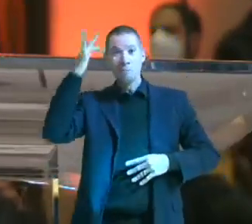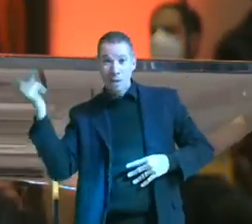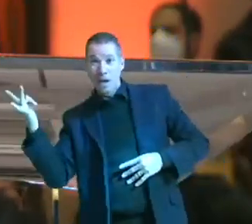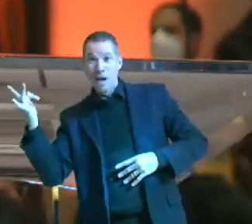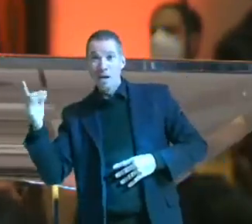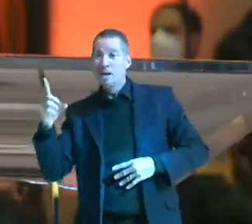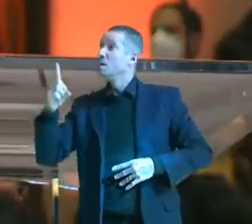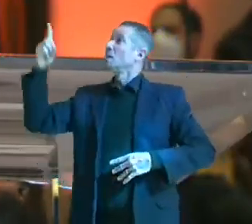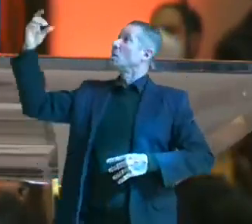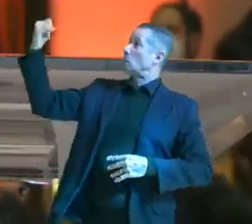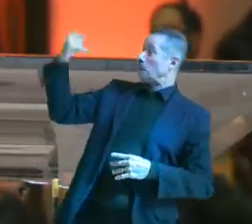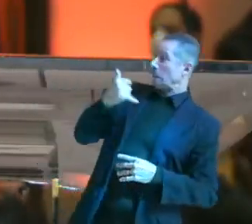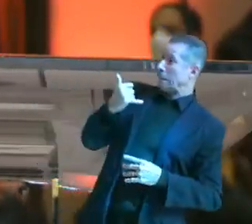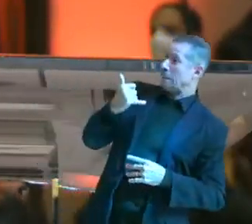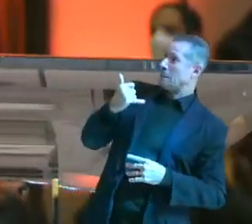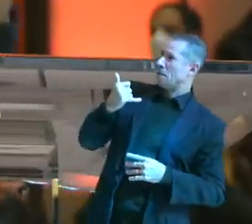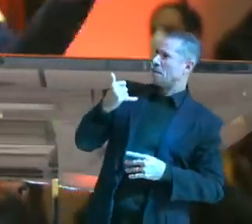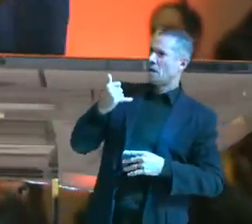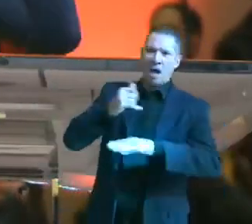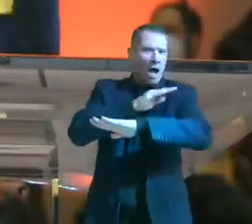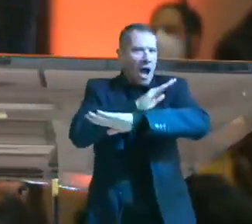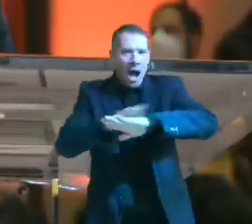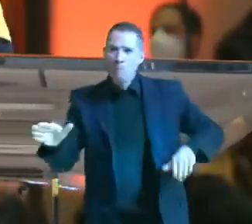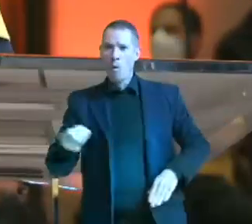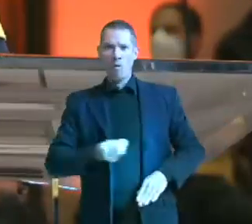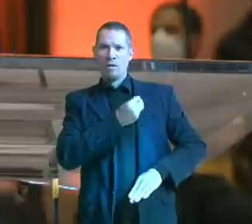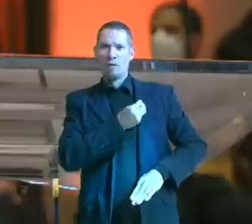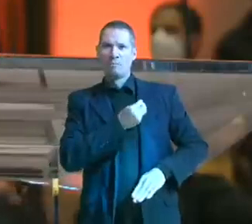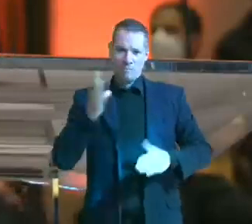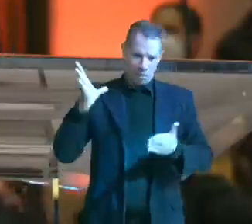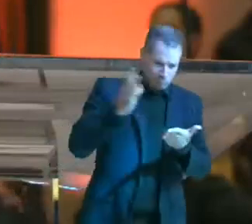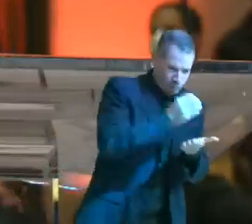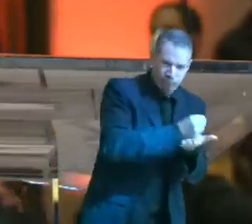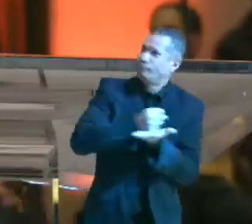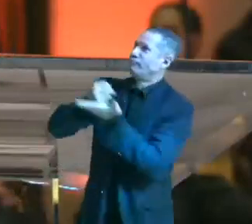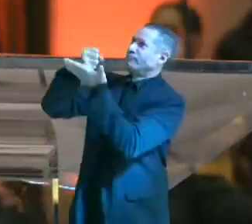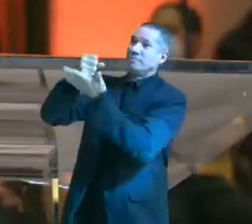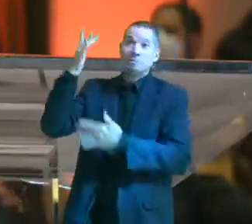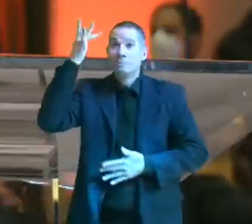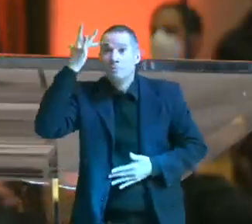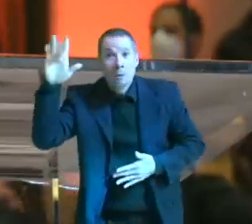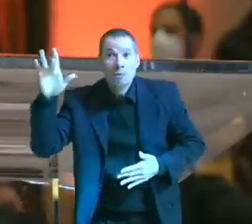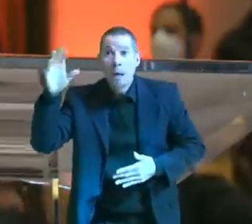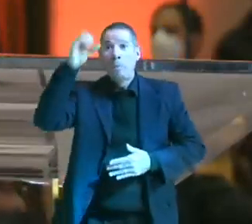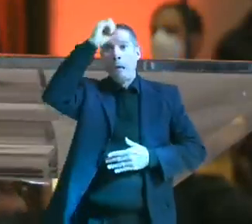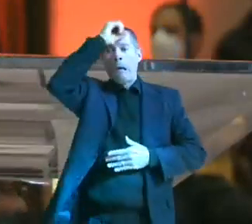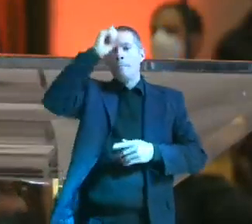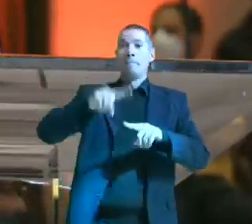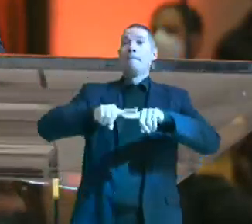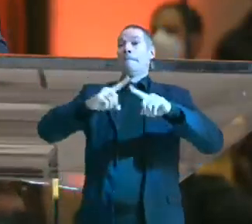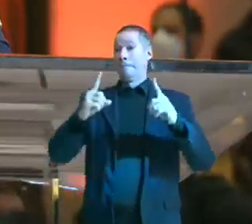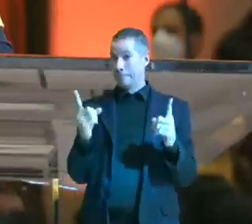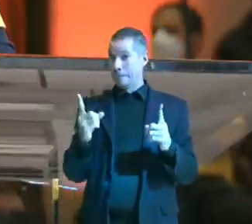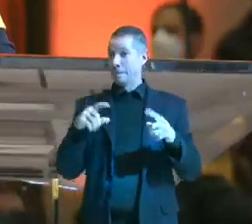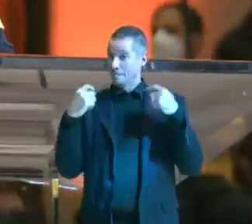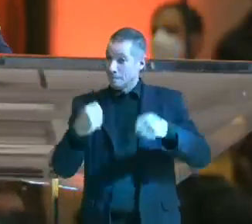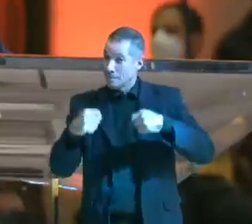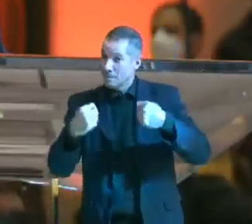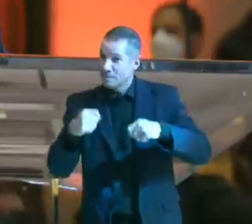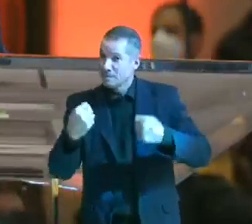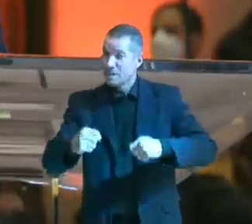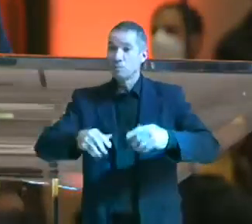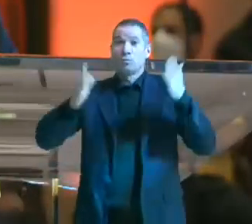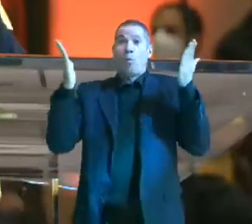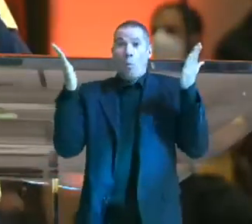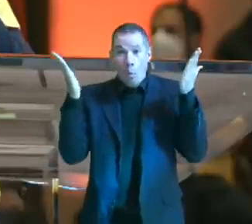assim: Shirley, completou sua carreira, bora, vem para o céu. A gente não sabe. Mas nós precisamos, no